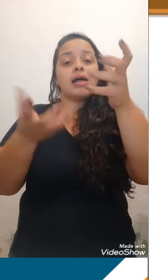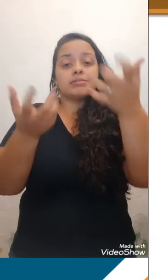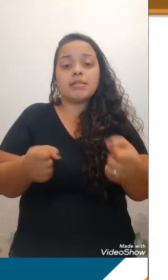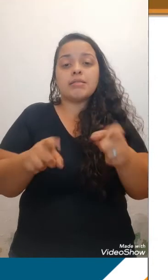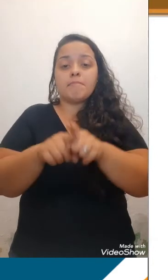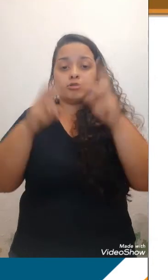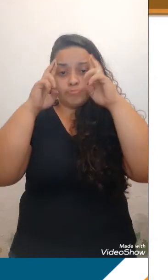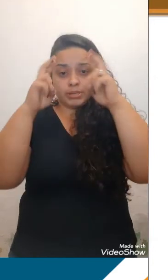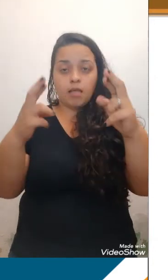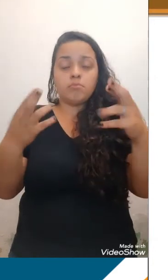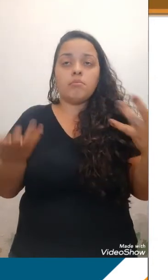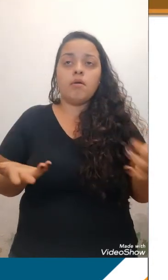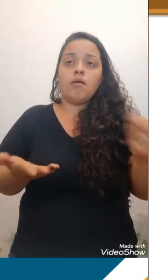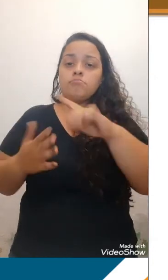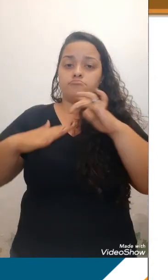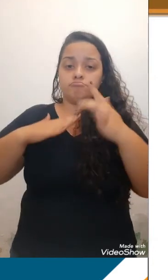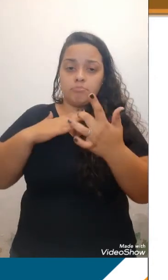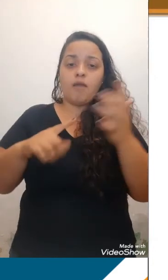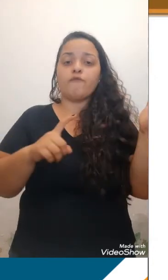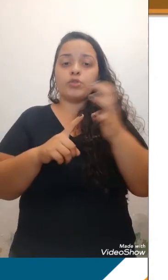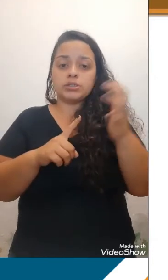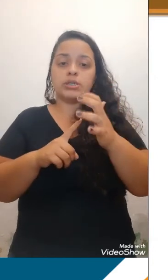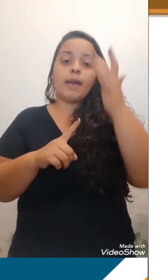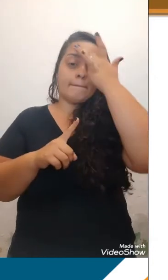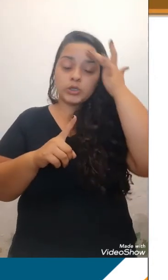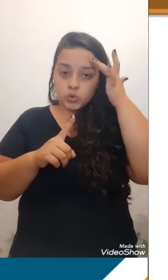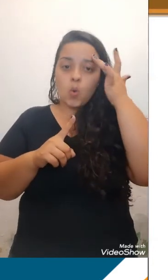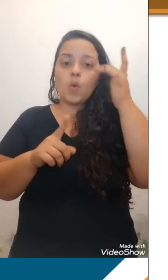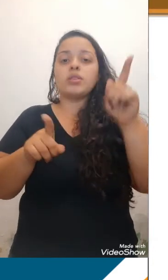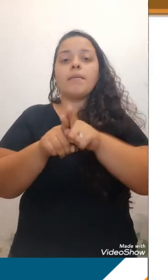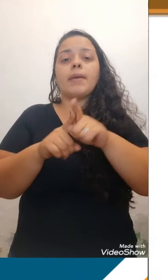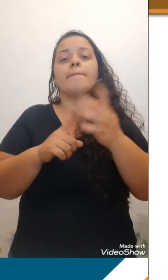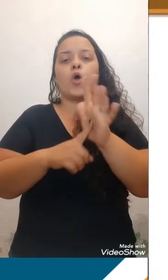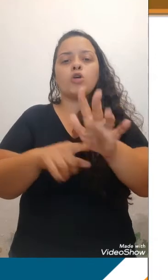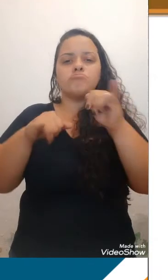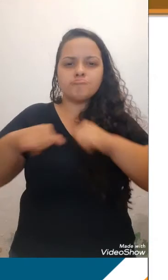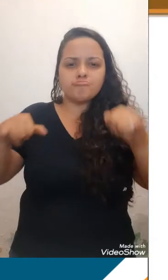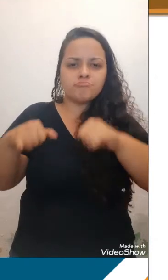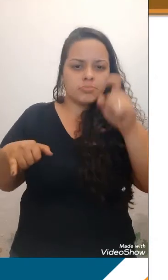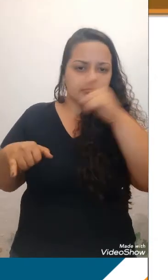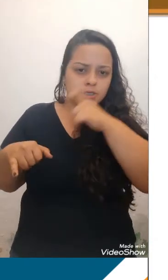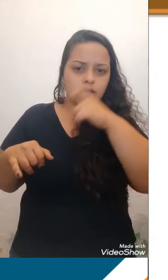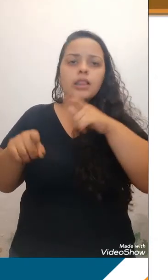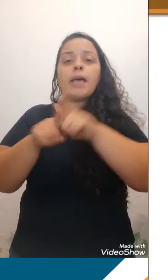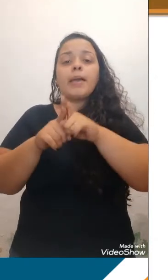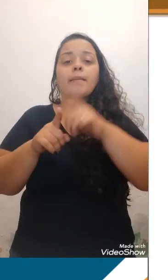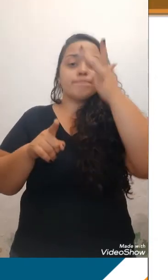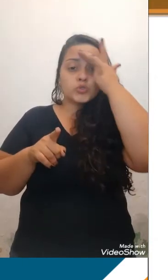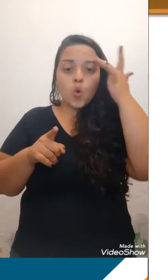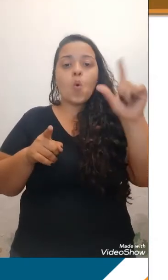aceitas e respeitadas. As redes sociais influenciam as pessoas e até mesmo mostram fake news e fazem a